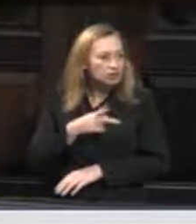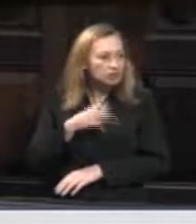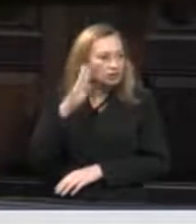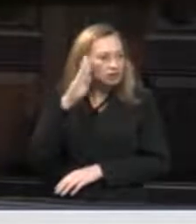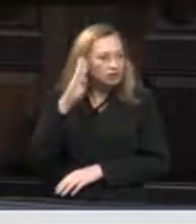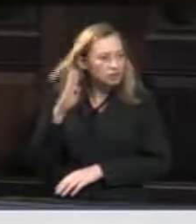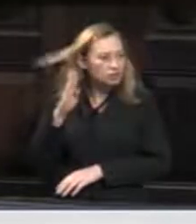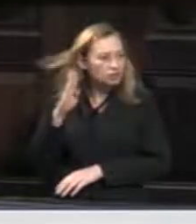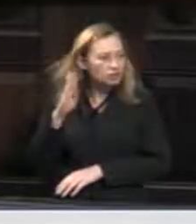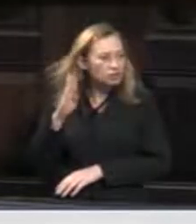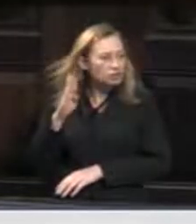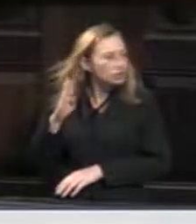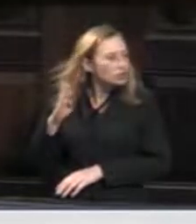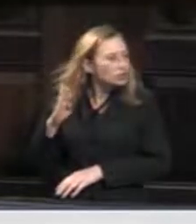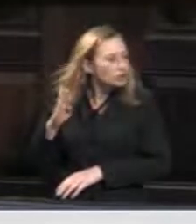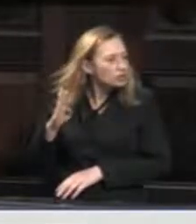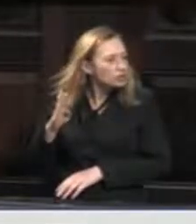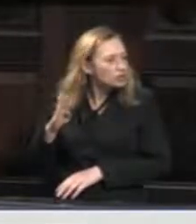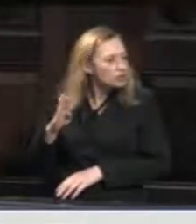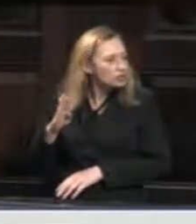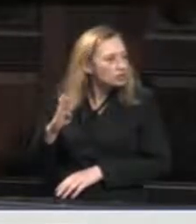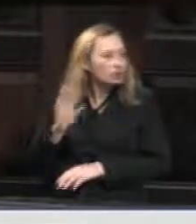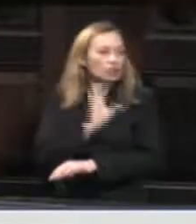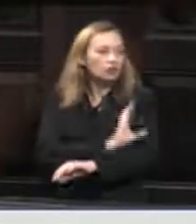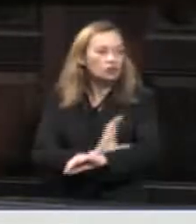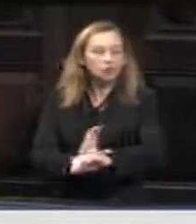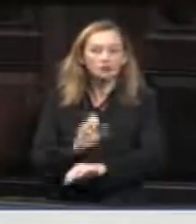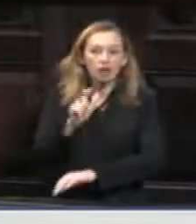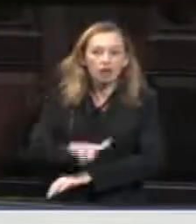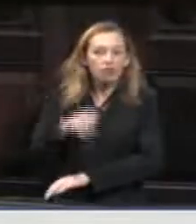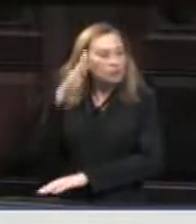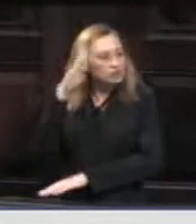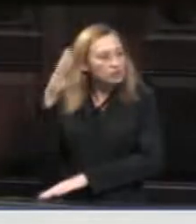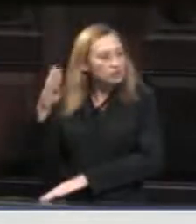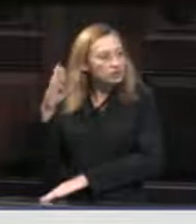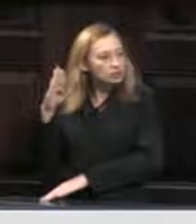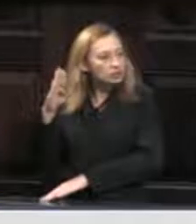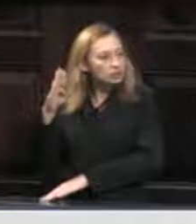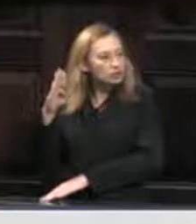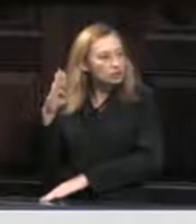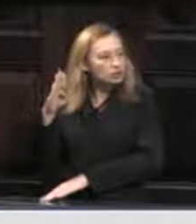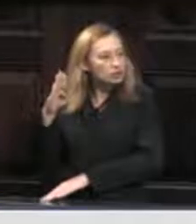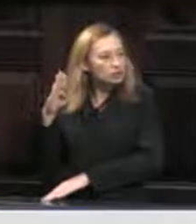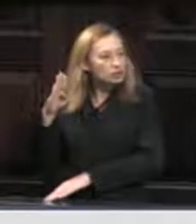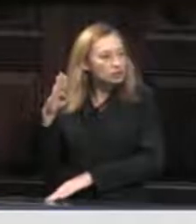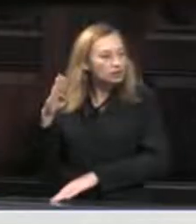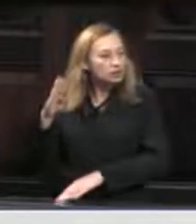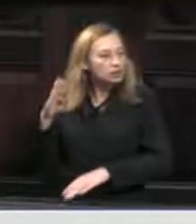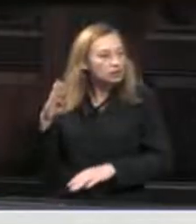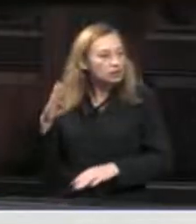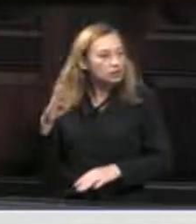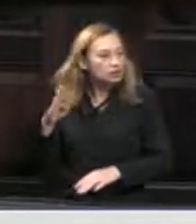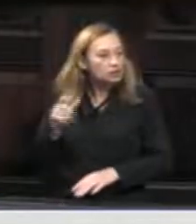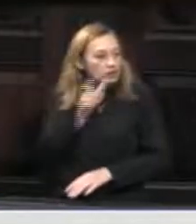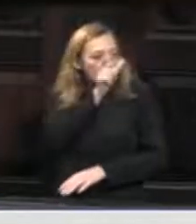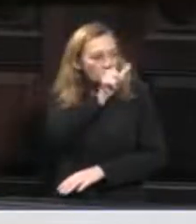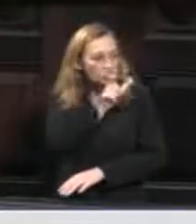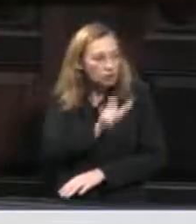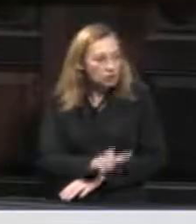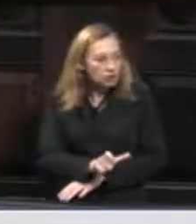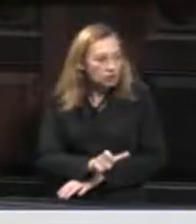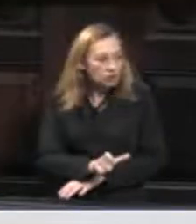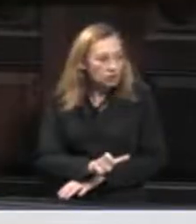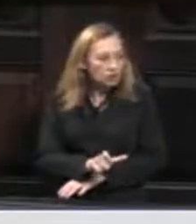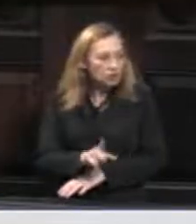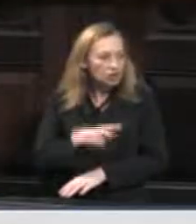prioritariamente pelo fomento à cultura. A cultura é fundamental para construir identidades, né? O ser e existir que nós somos,